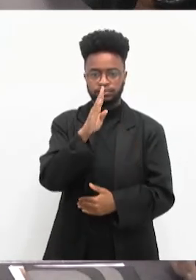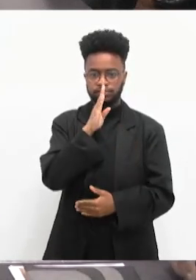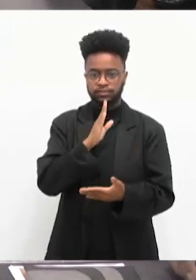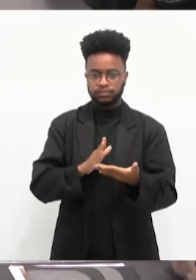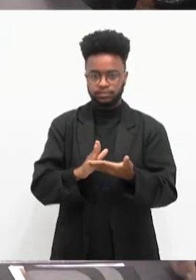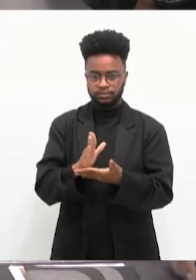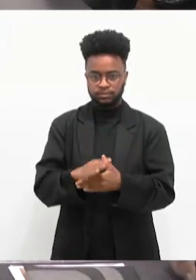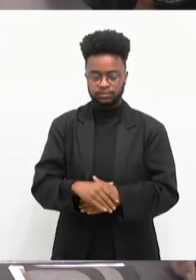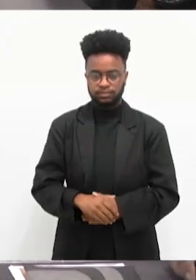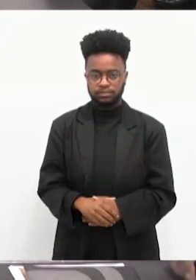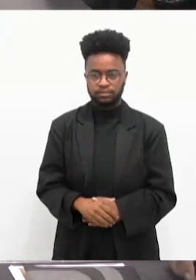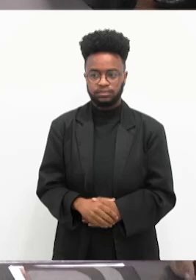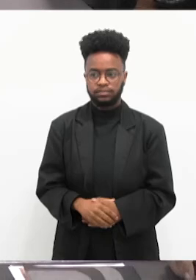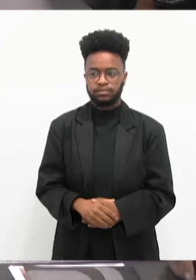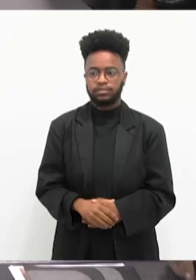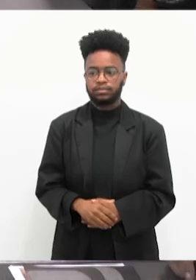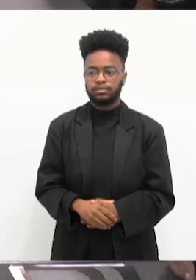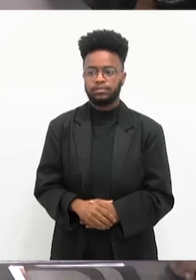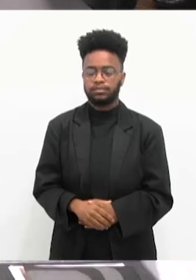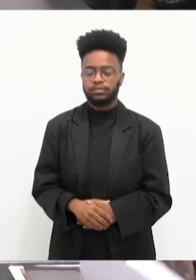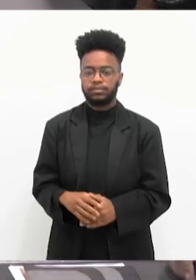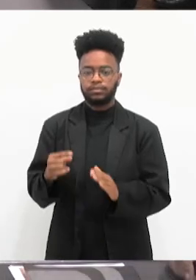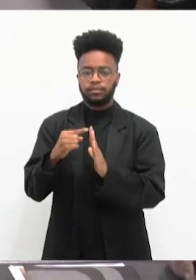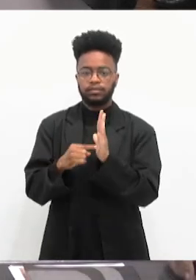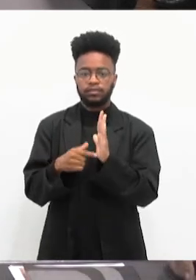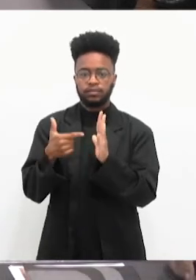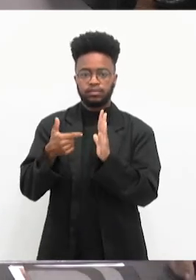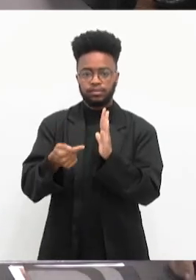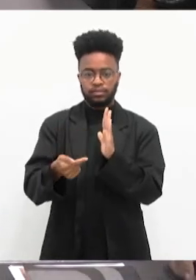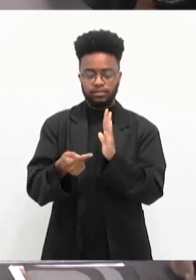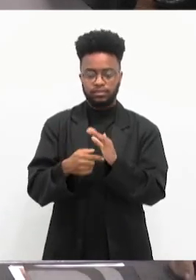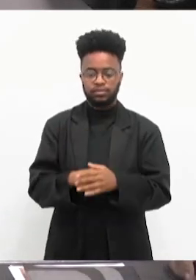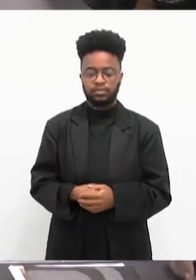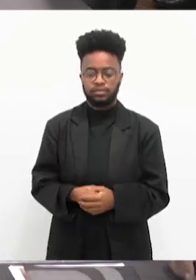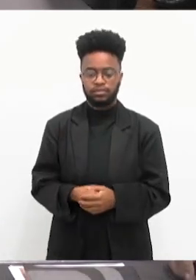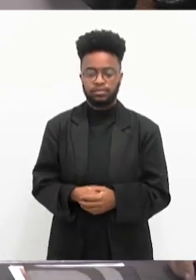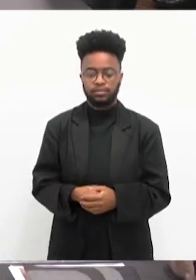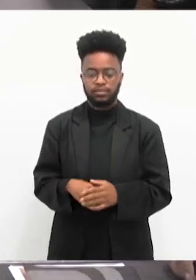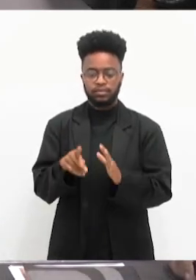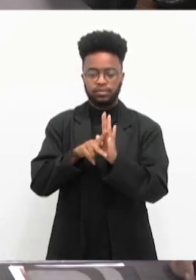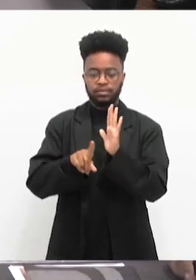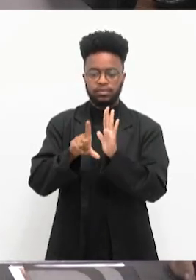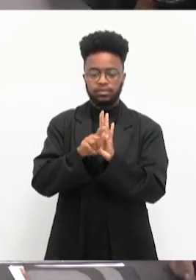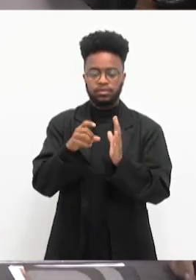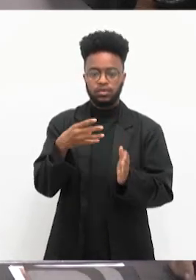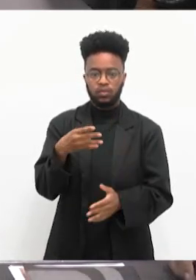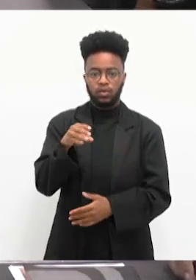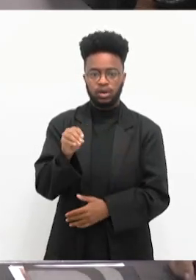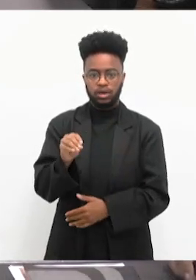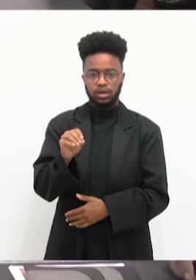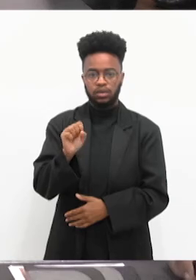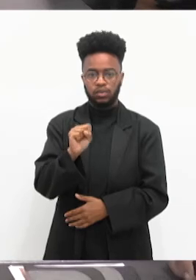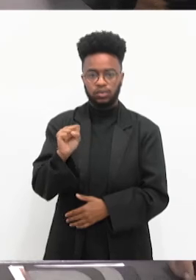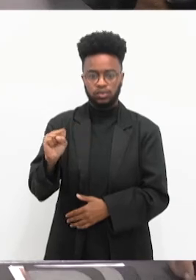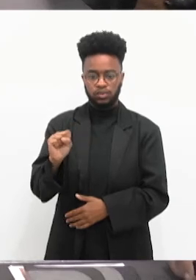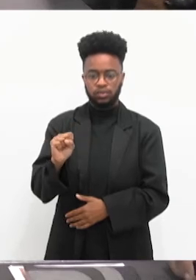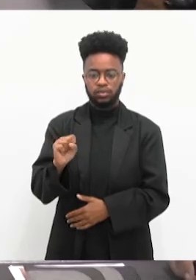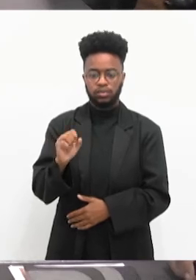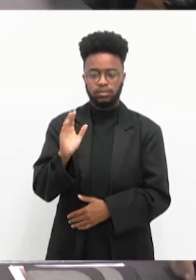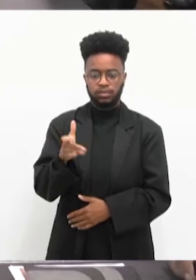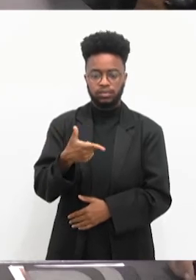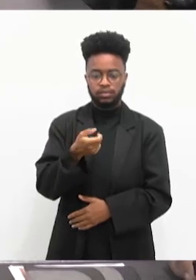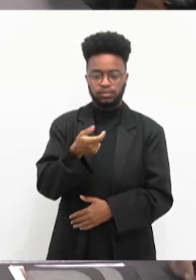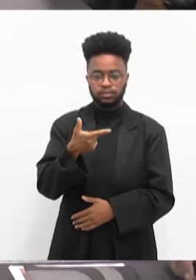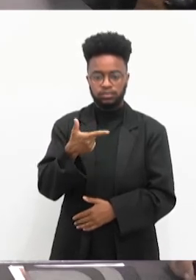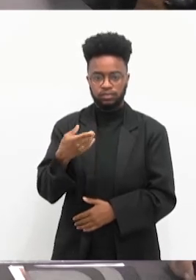como estão. Aprovado. Item 27 da pauta, é o projeto número 4.088 de 24, de autoria